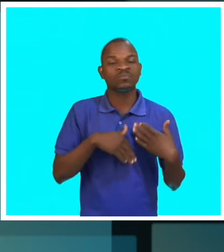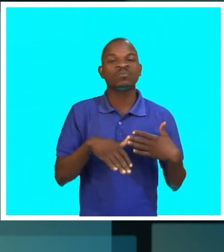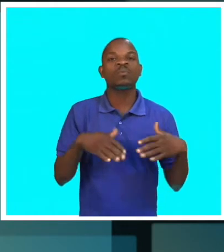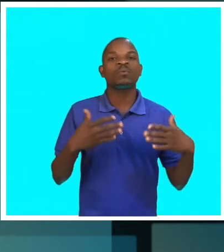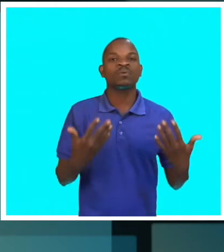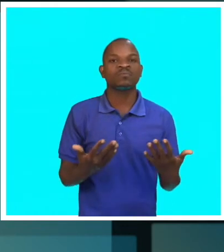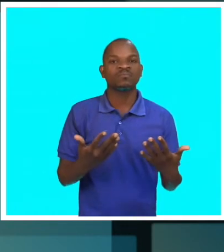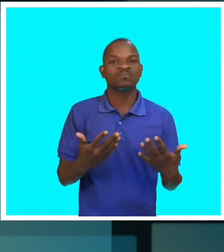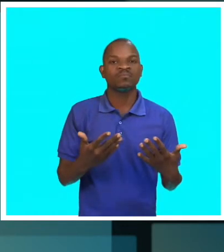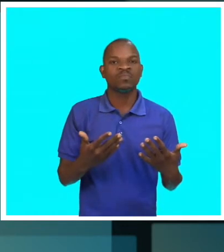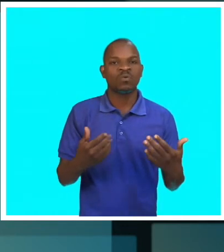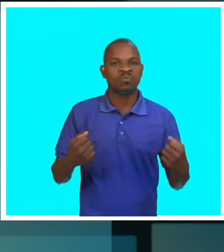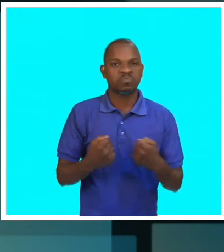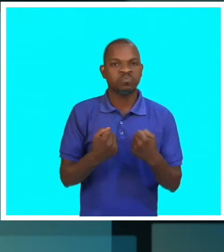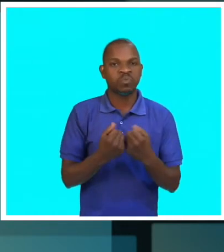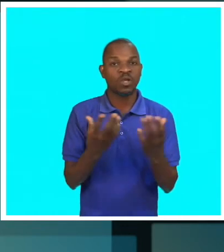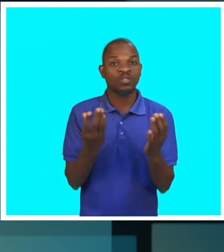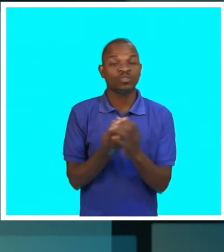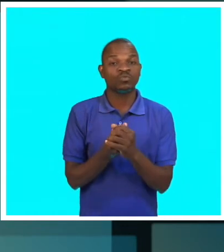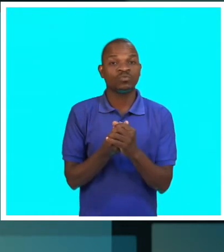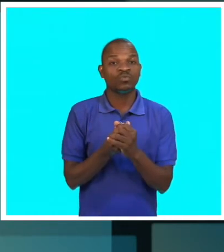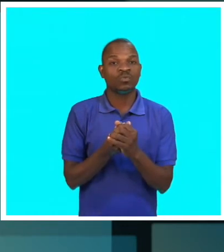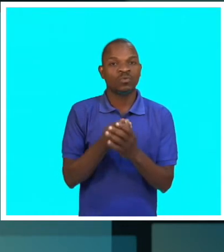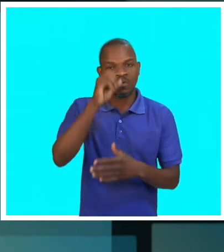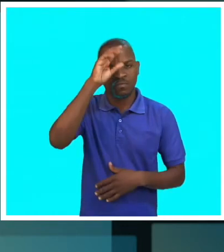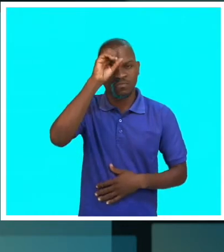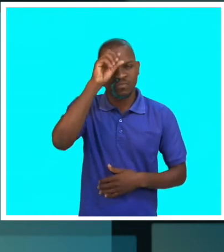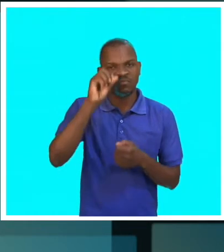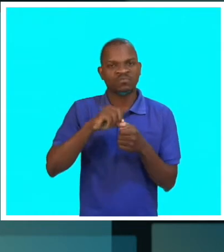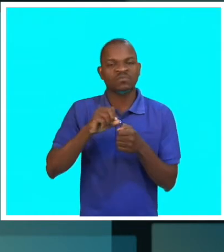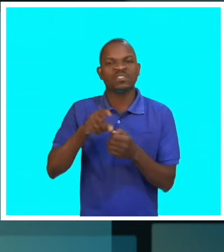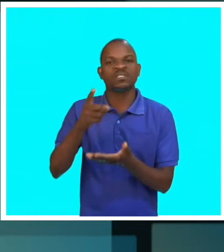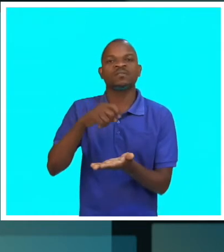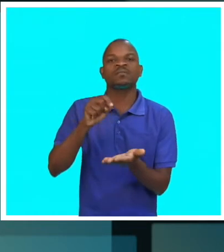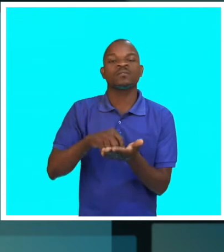que o jogo com o África do Sul iremos realizar na cidade da Beira.